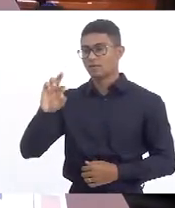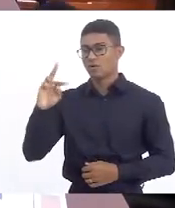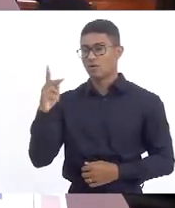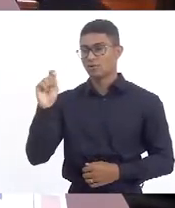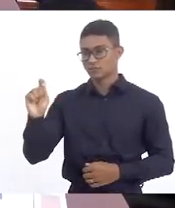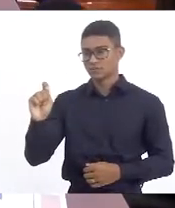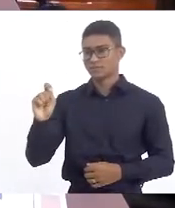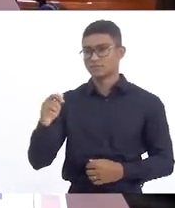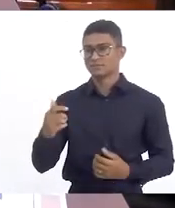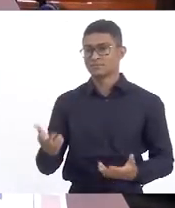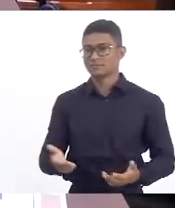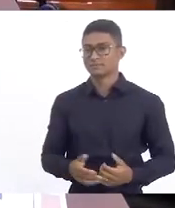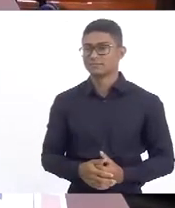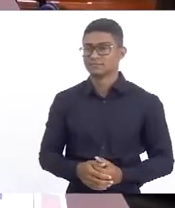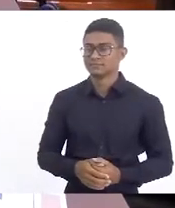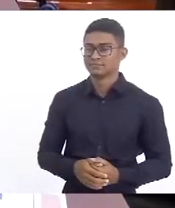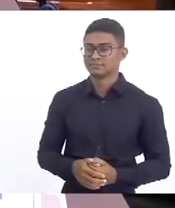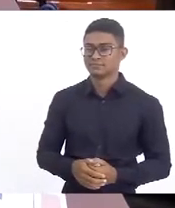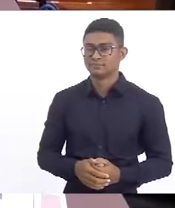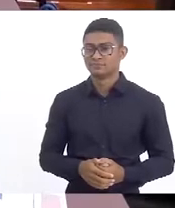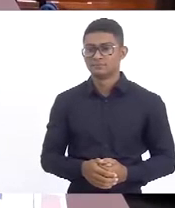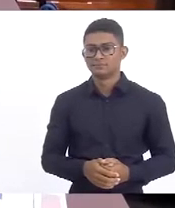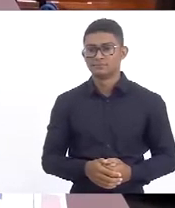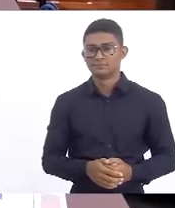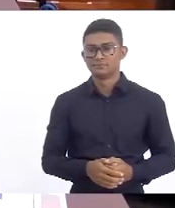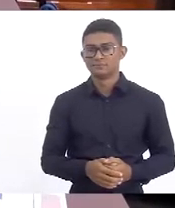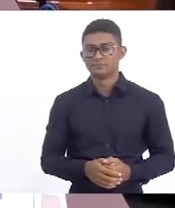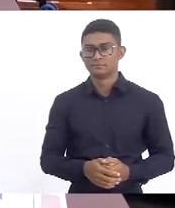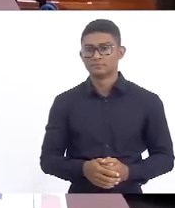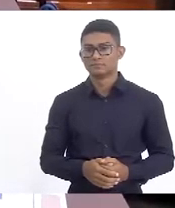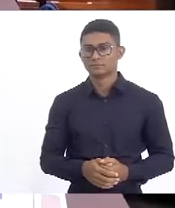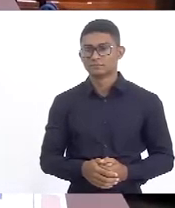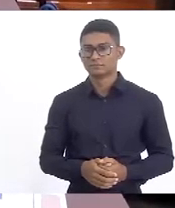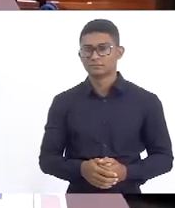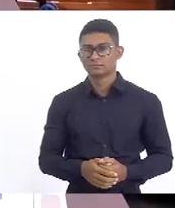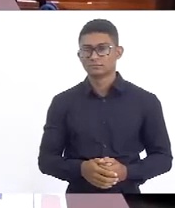Deputado é dispensável. Mas, companheiro, olha só.